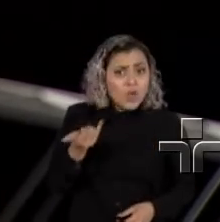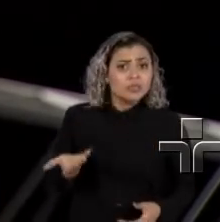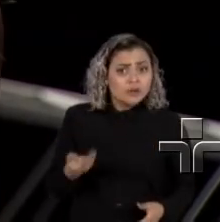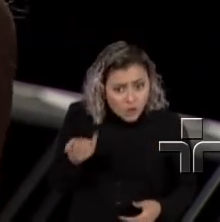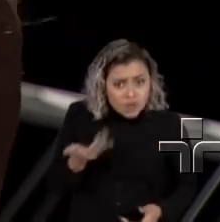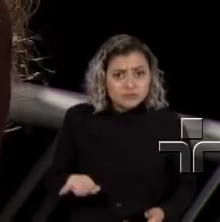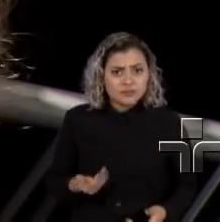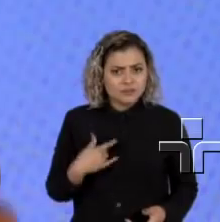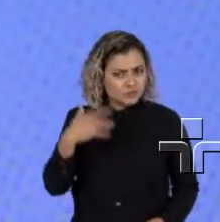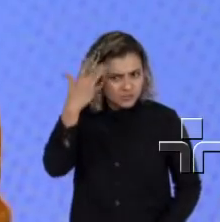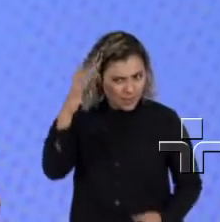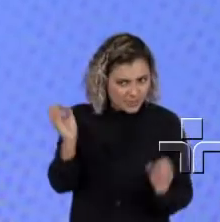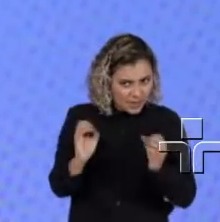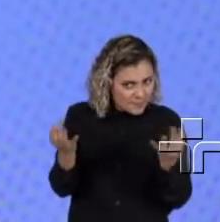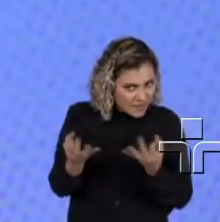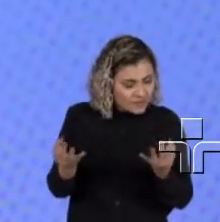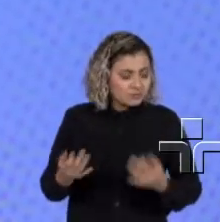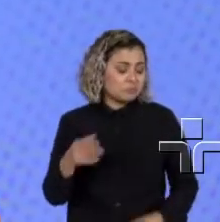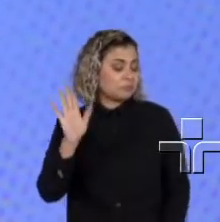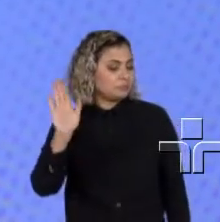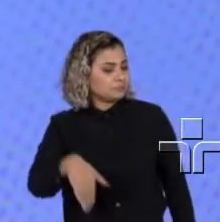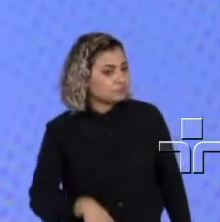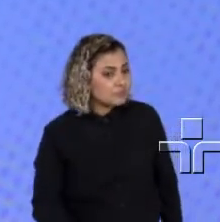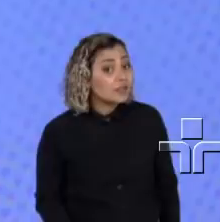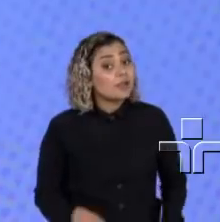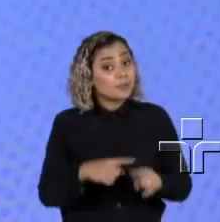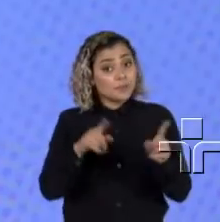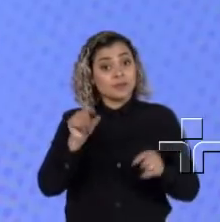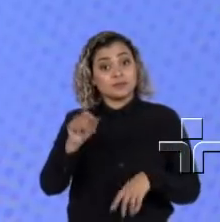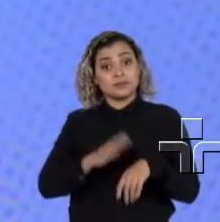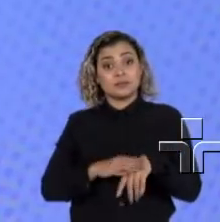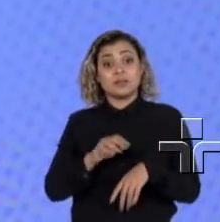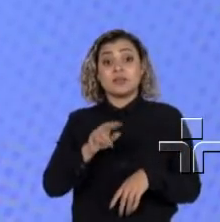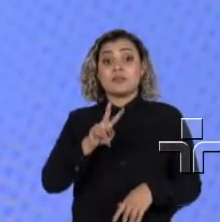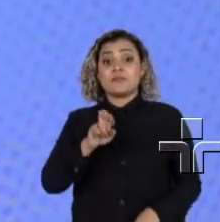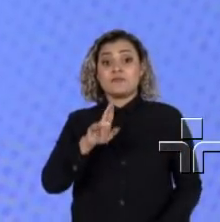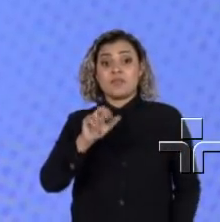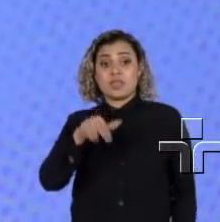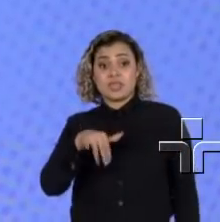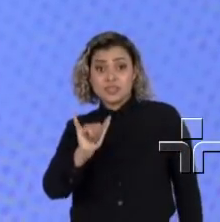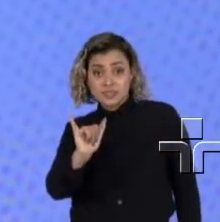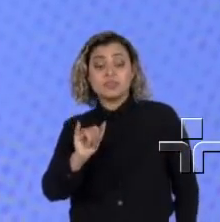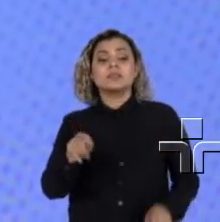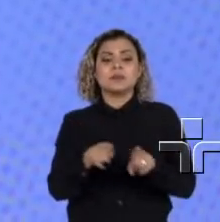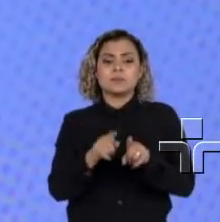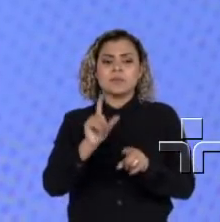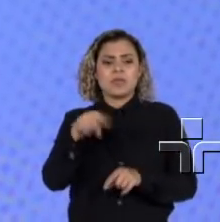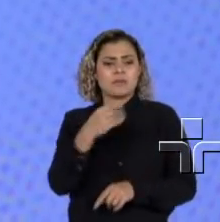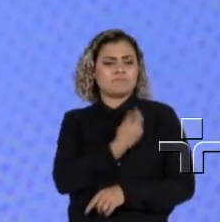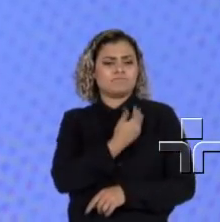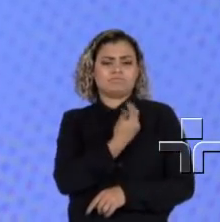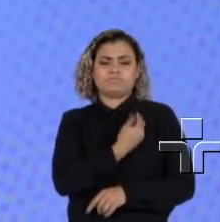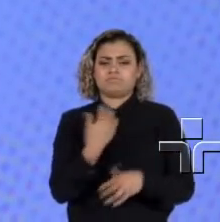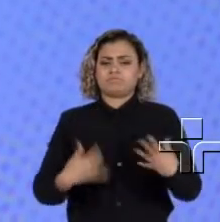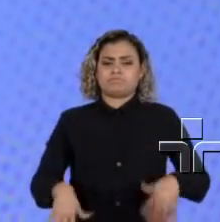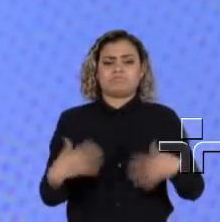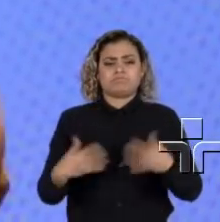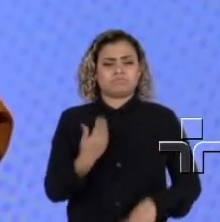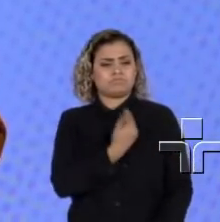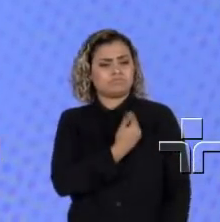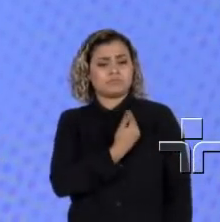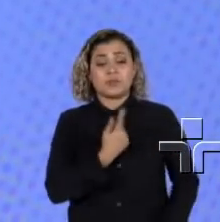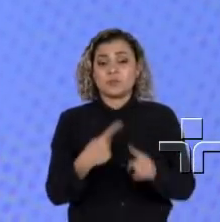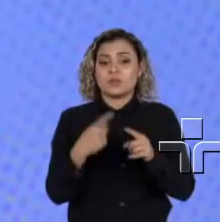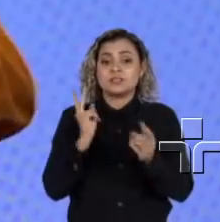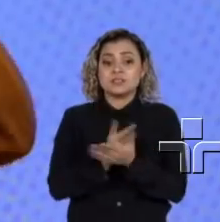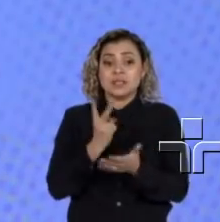Não, faz nada mal, tá tudo certo. Mas a Vernei é uma grande colega. E Vernei me ajudou muito também no sentido de... ficava